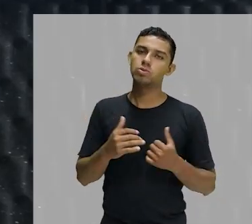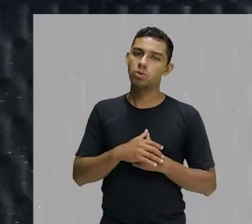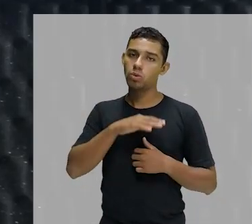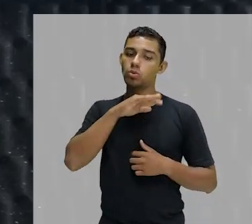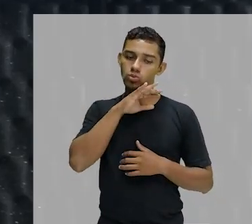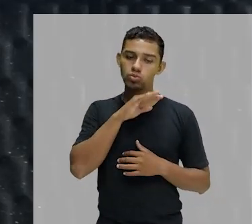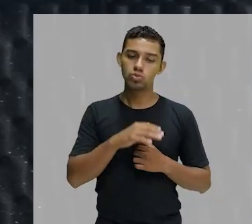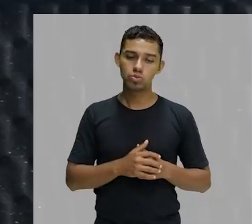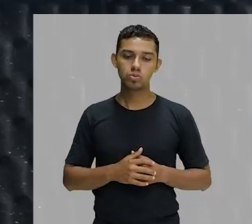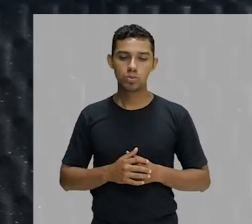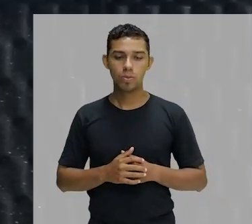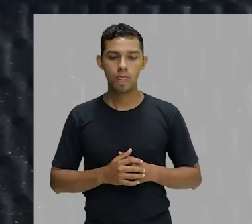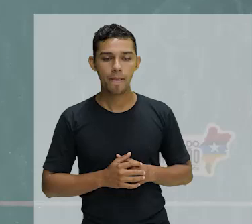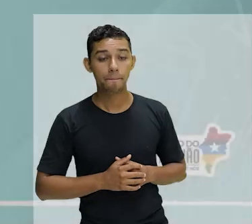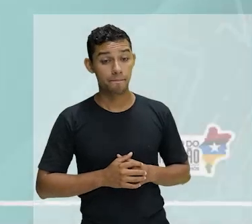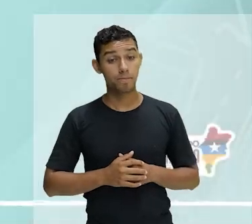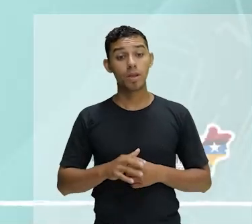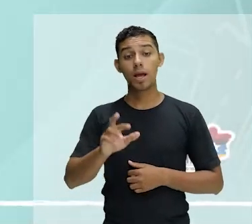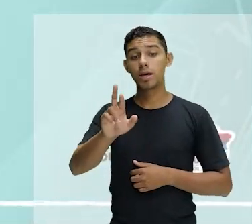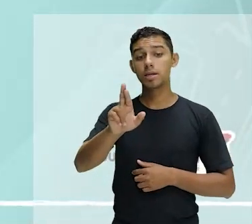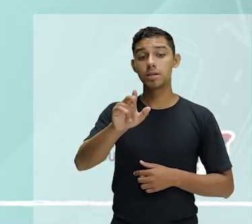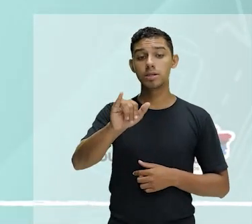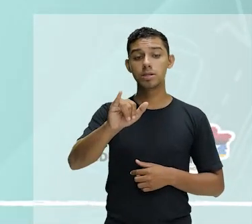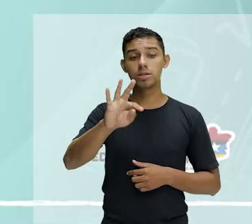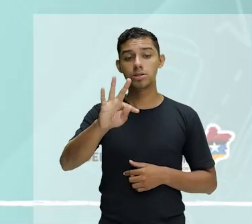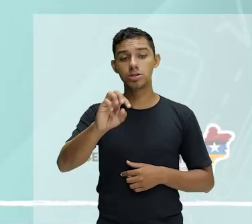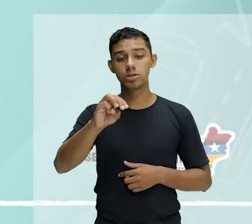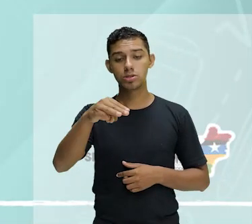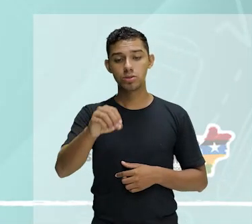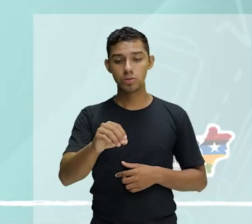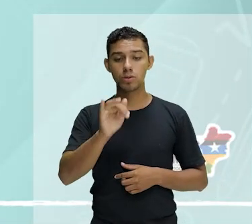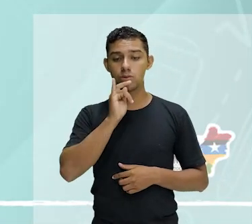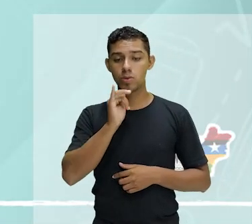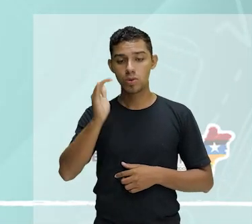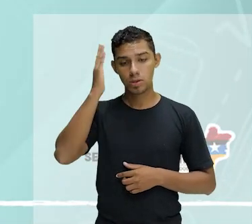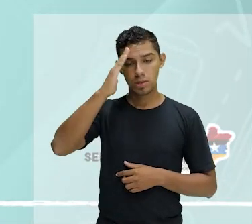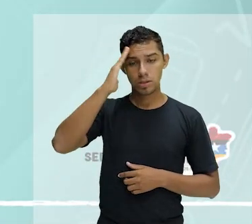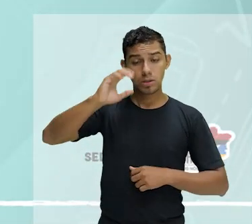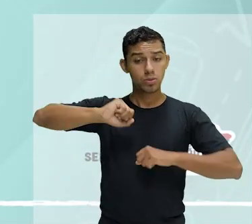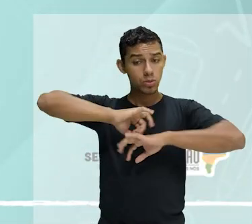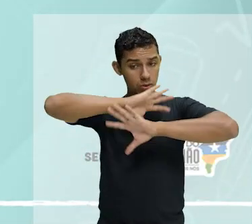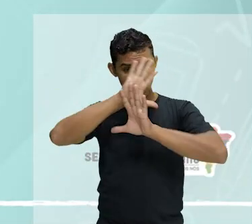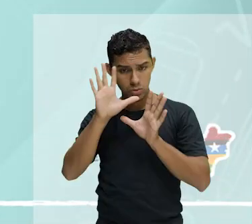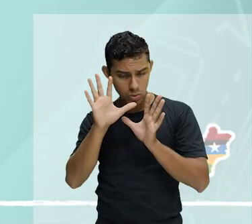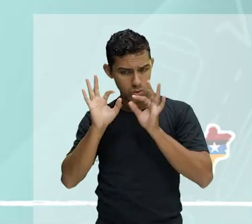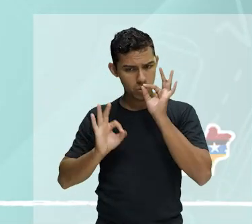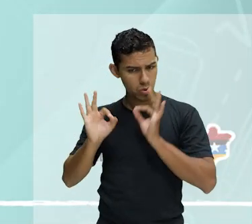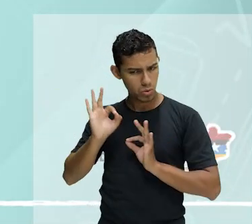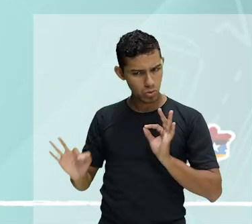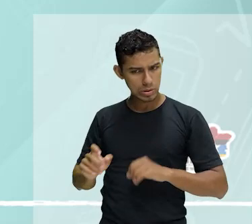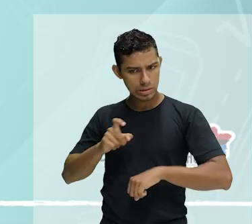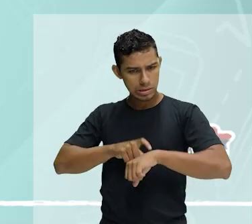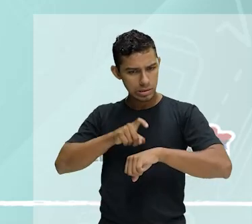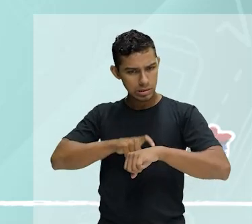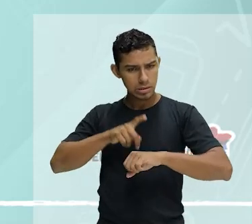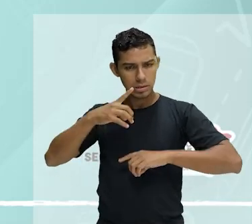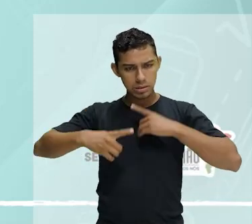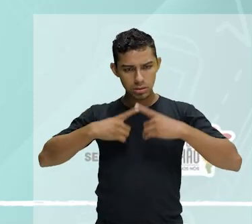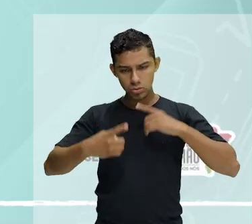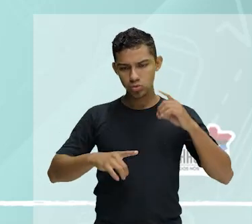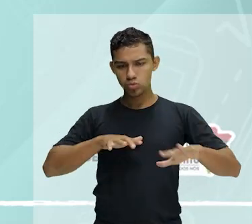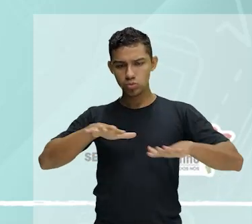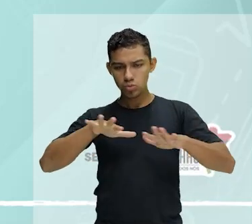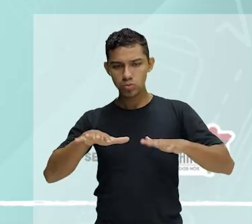Equilibrado. Ritmo. Capacidade de compreender as estruturas temporais e dinâmicas do movimento.